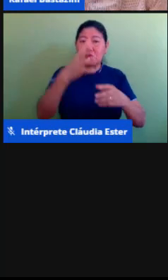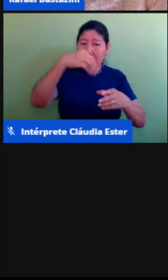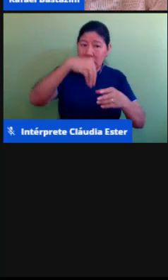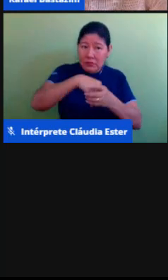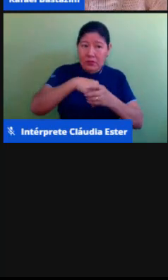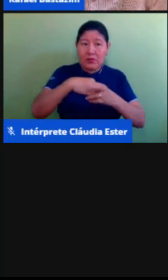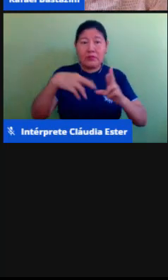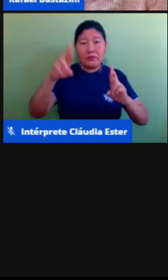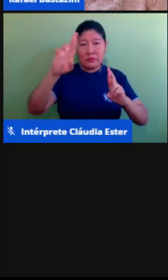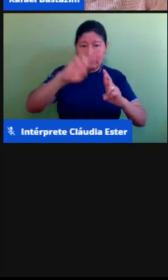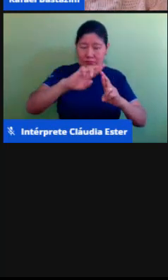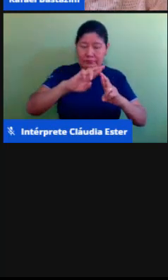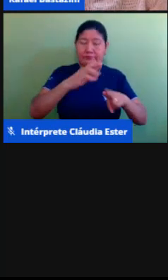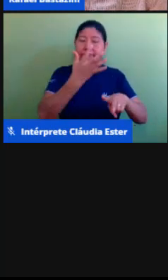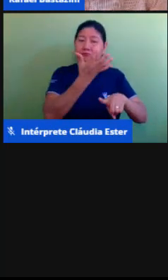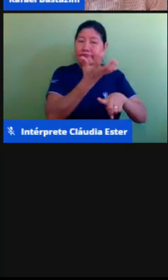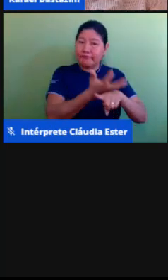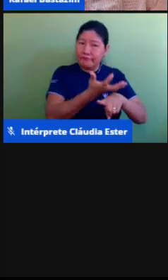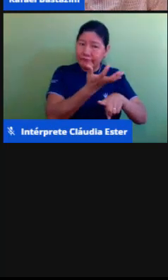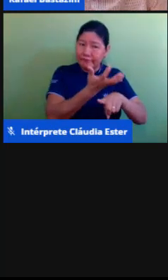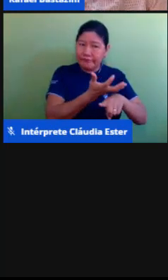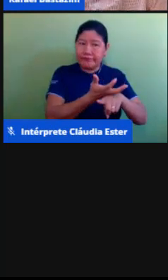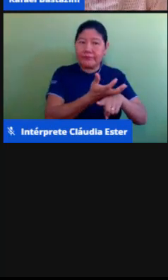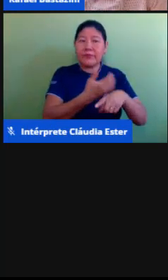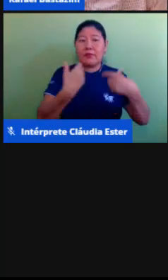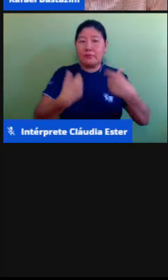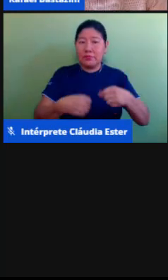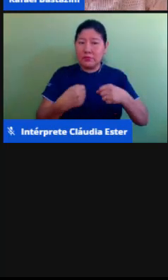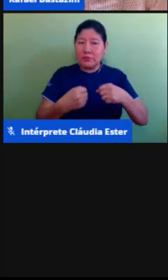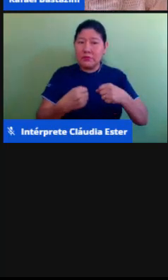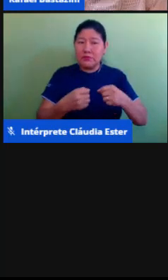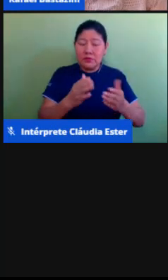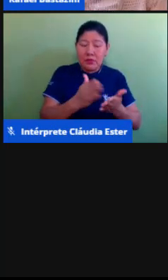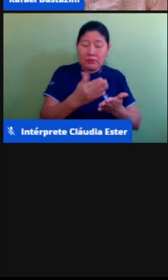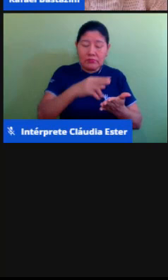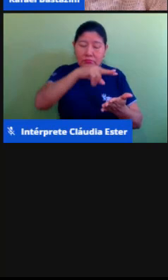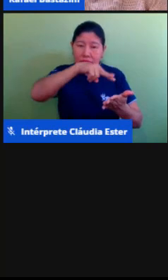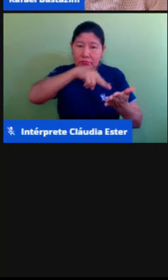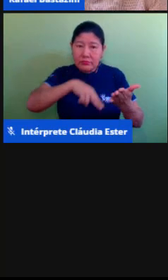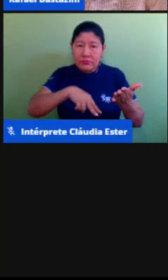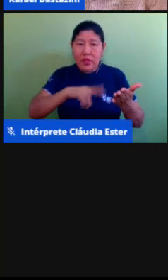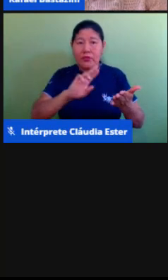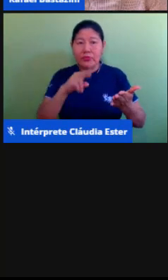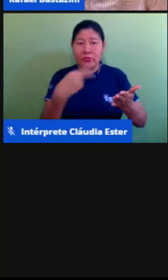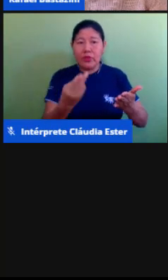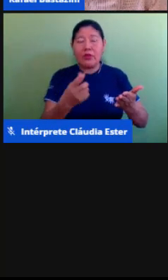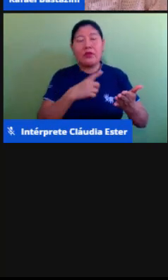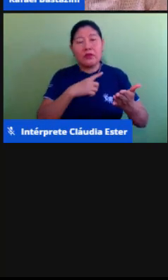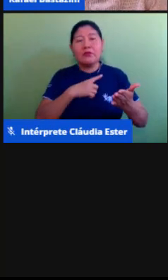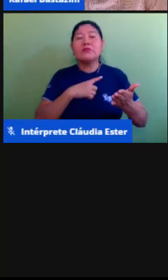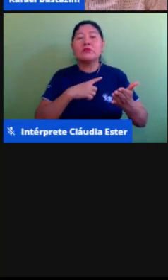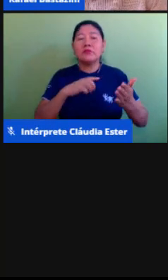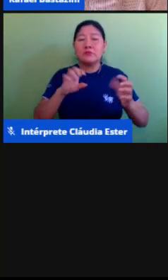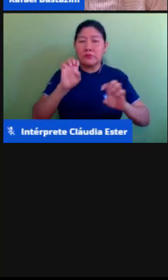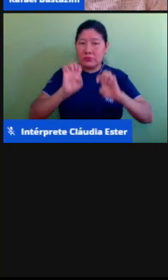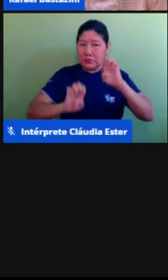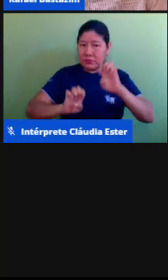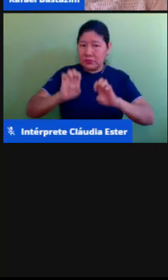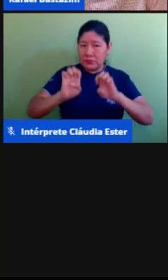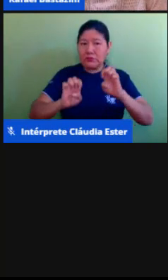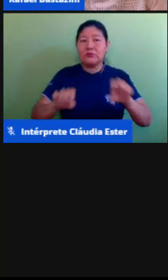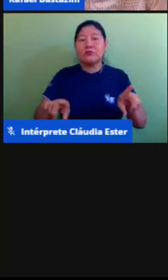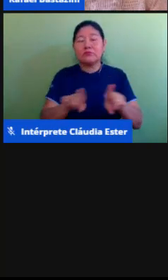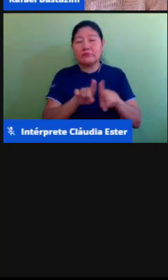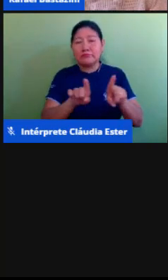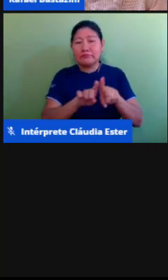resumo, e a gente tem que estar consultando ele, tá bom? Então, a gente já tem algumas características da paisagem no nosso texto e